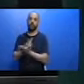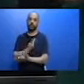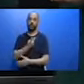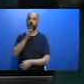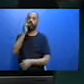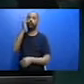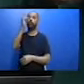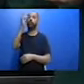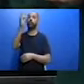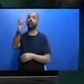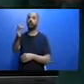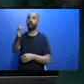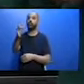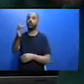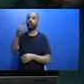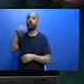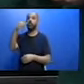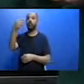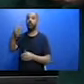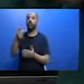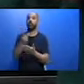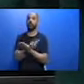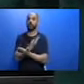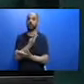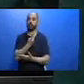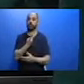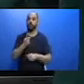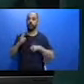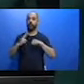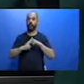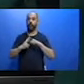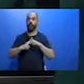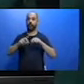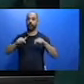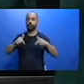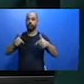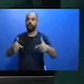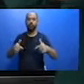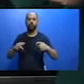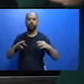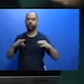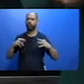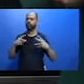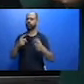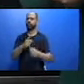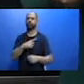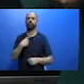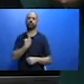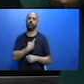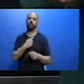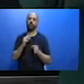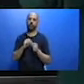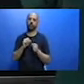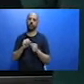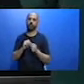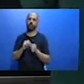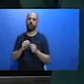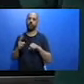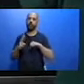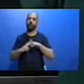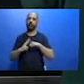vai acontecer verbo de ação tudo que nós fazemos verbos de estado